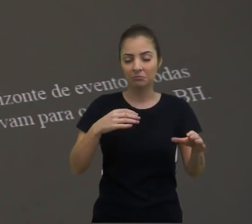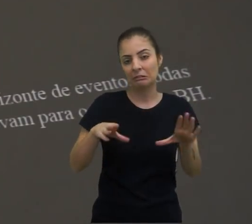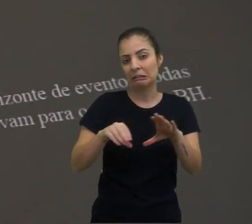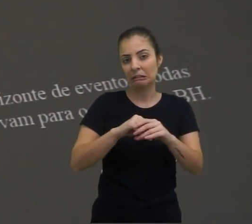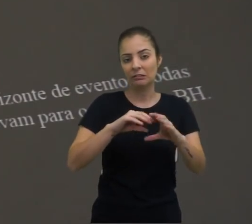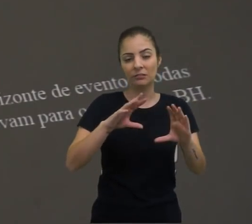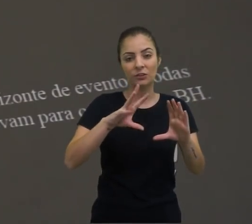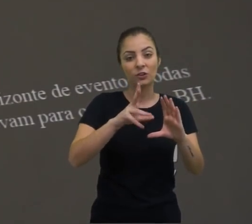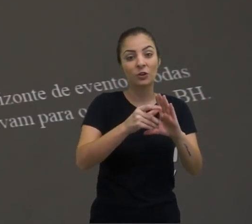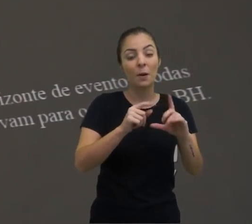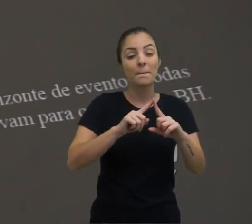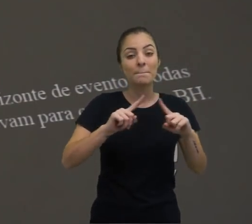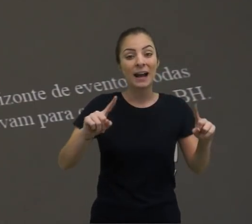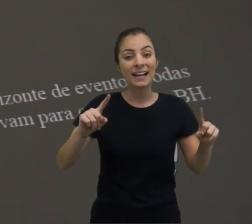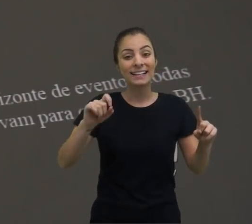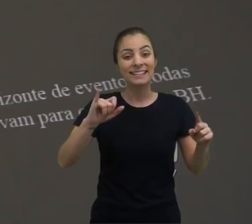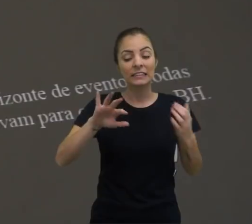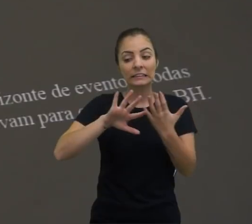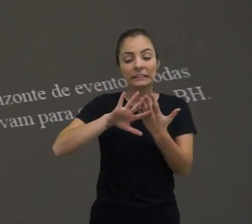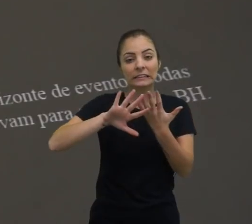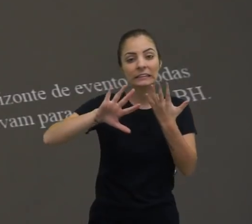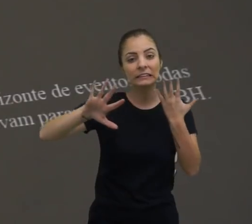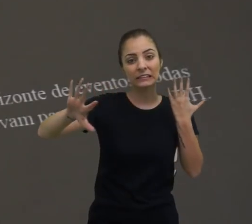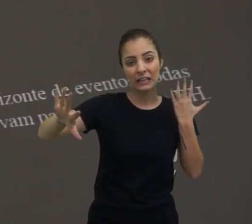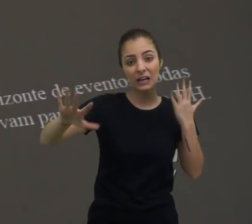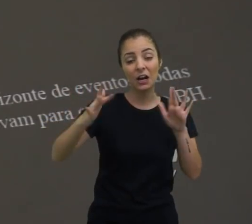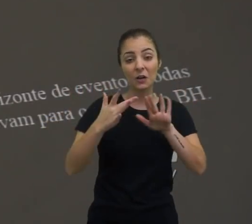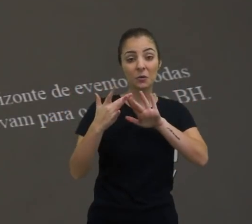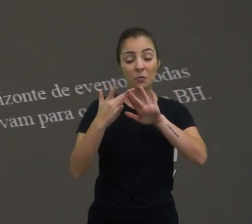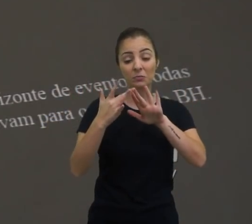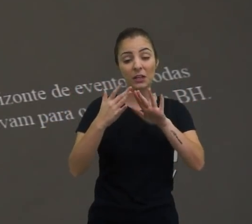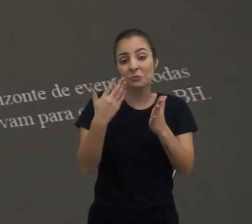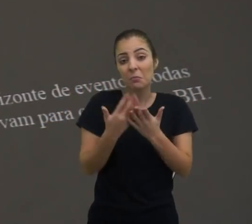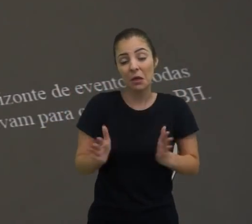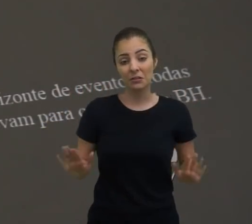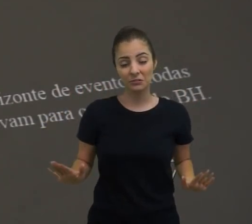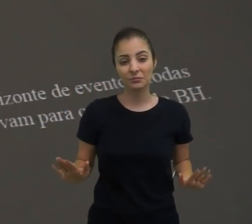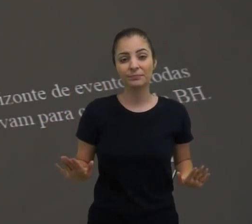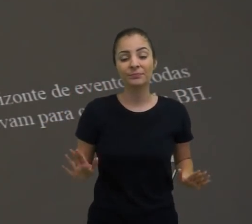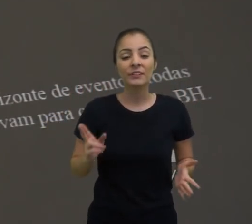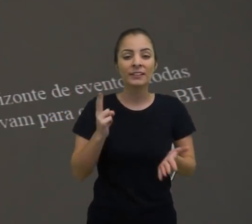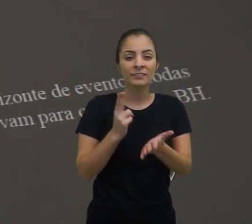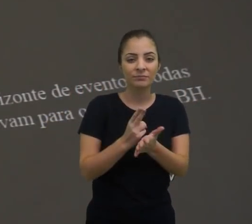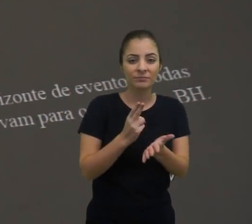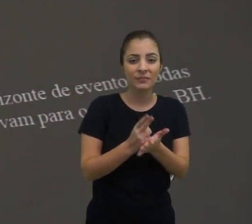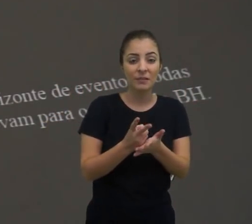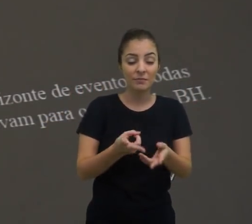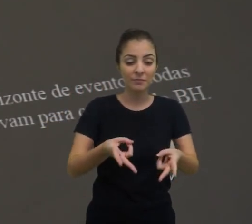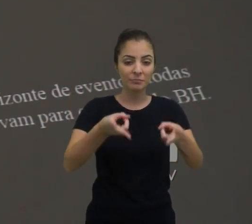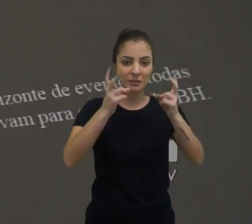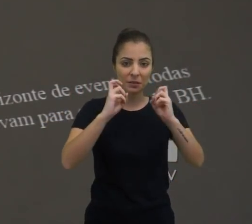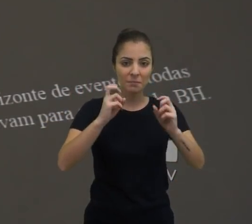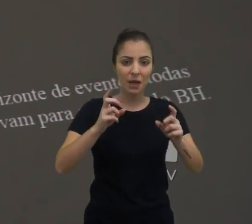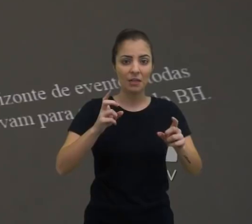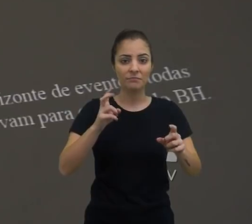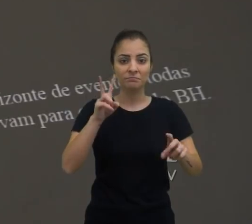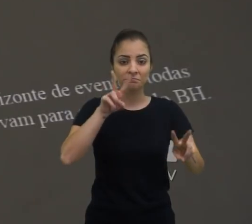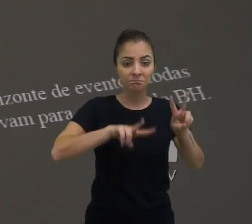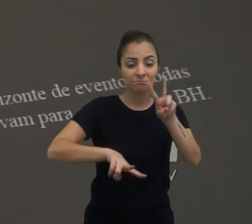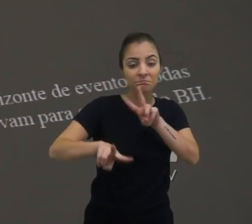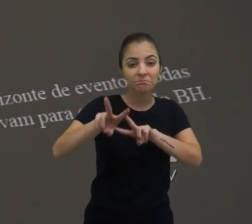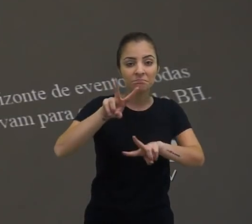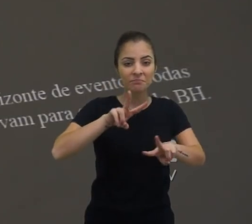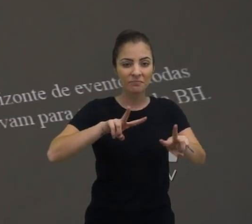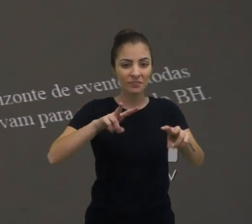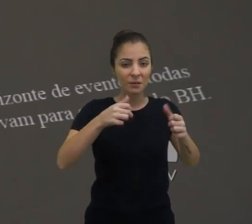elas se separam muito que essas trajetórias perdem contato. Então ele sempre vai ver o que está bem perto dele. É só as coisas que